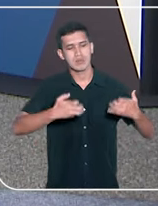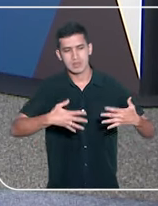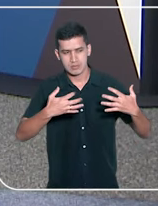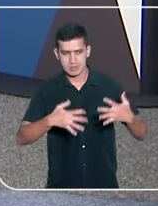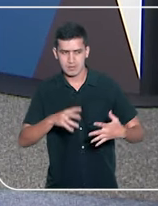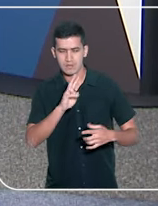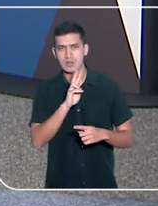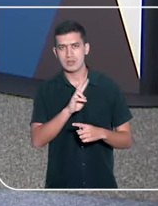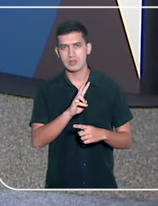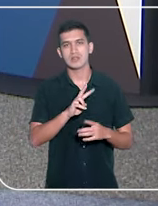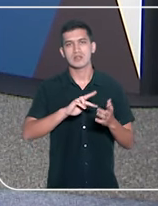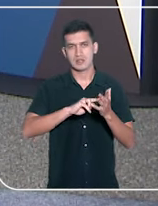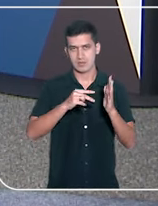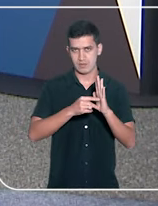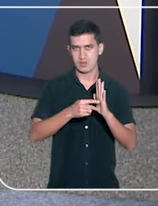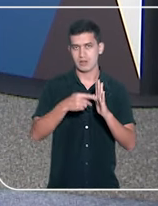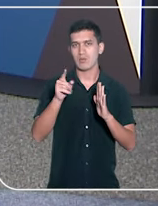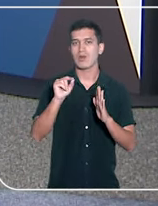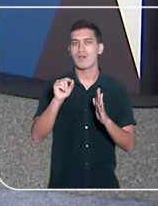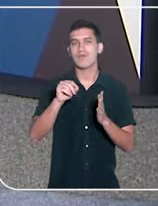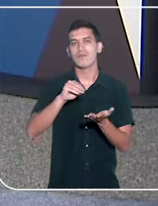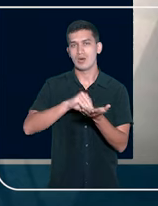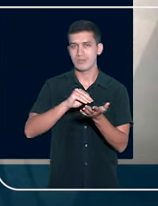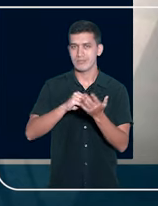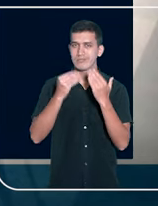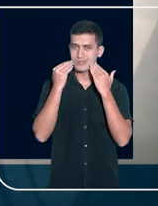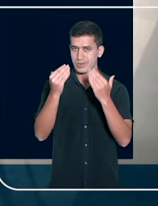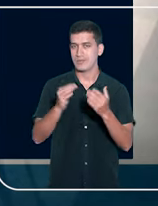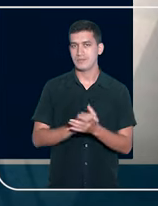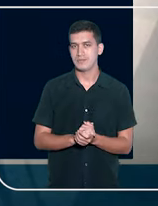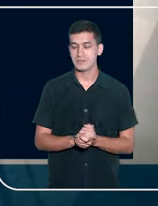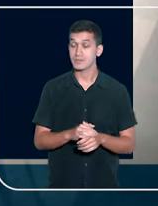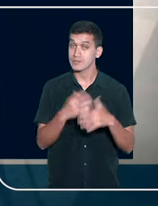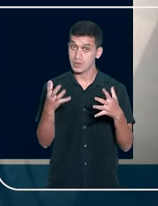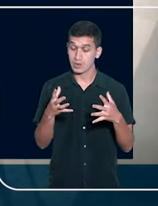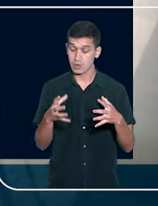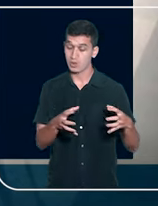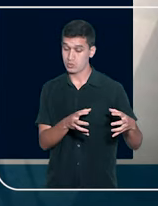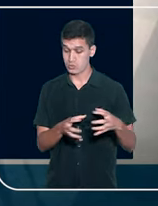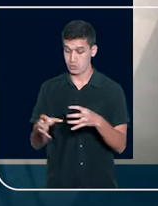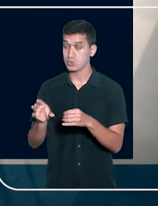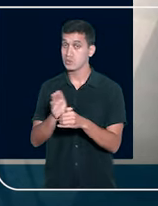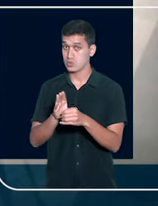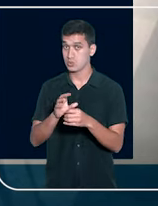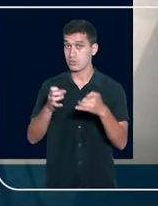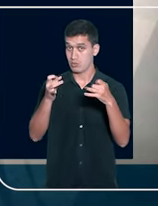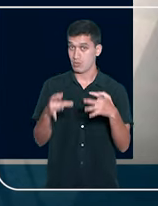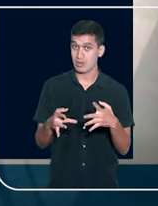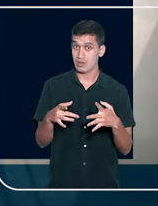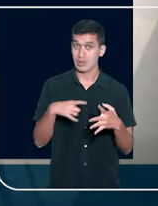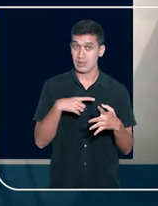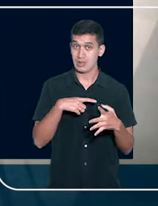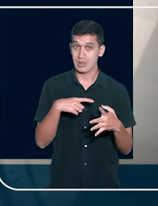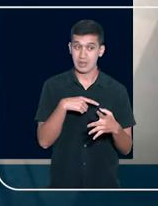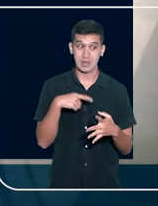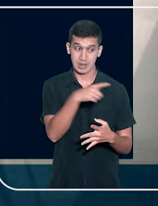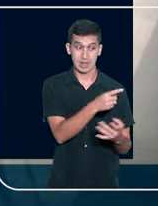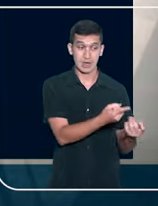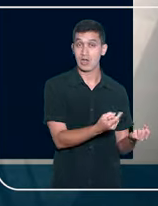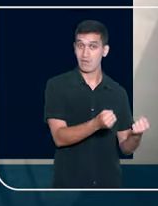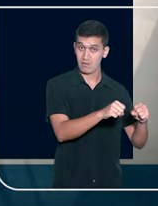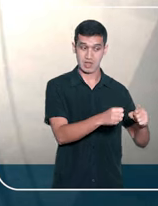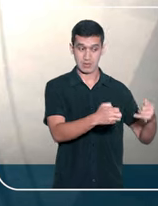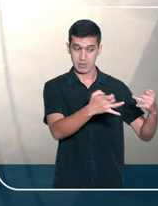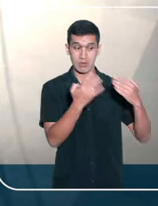é considerada cerceamento de defesa o colegiado reconheceu que ocorre cerceamento de defesa quando a ação